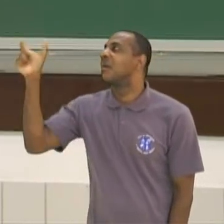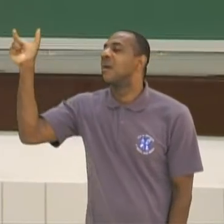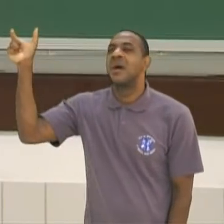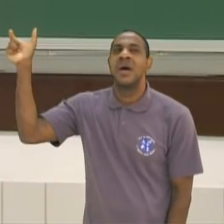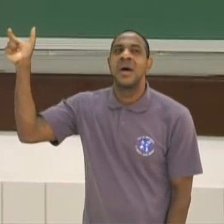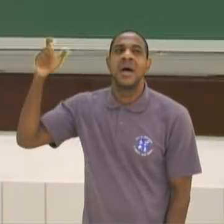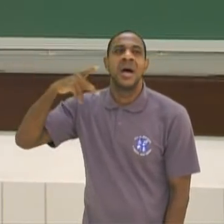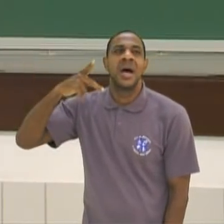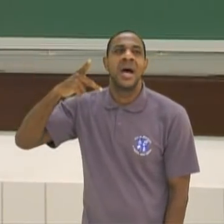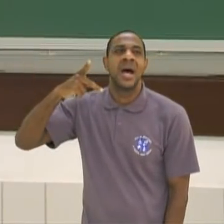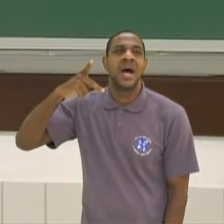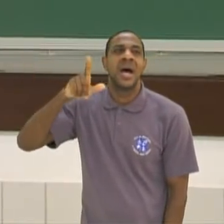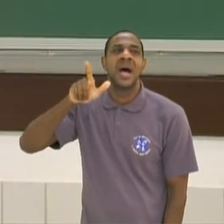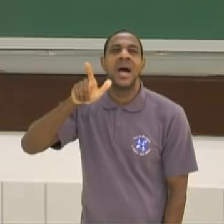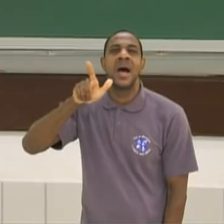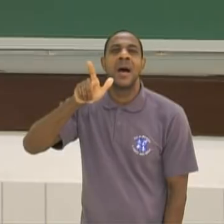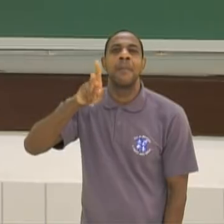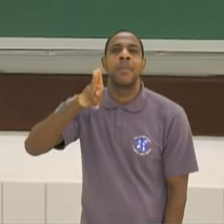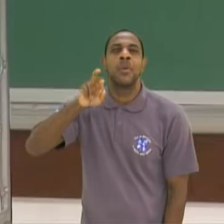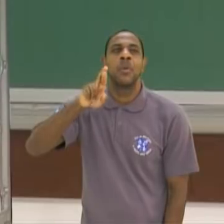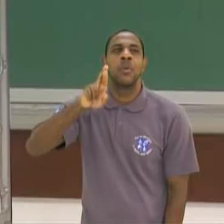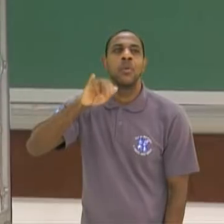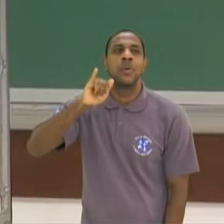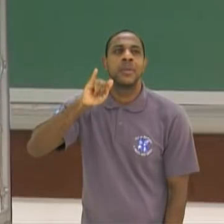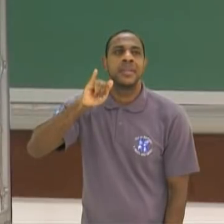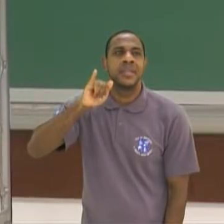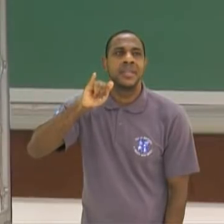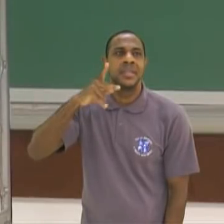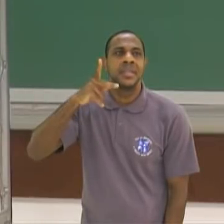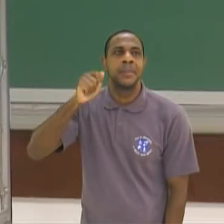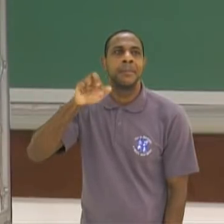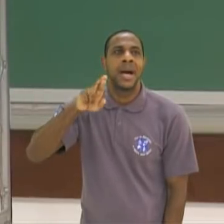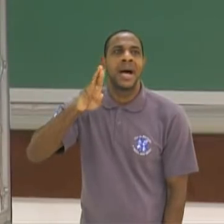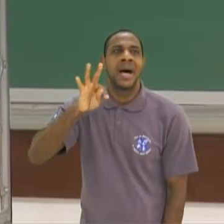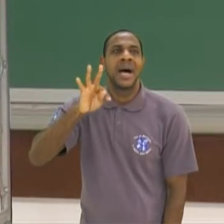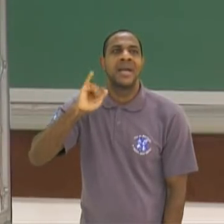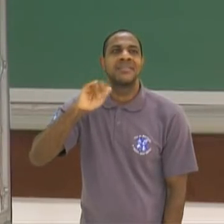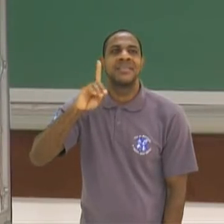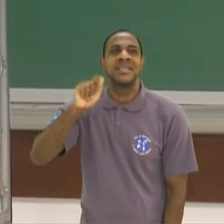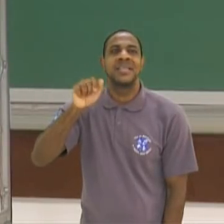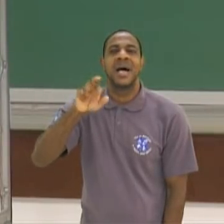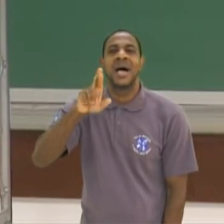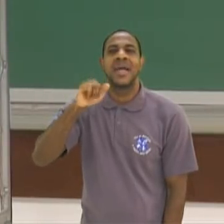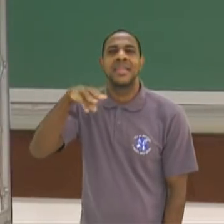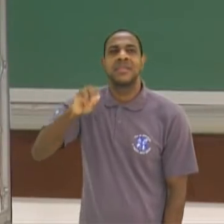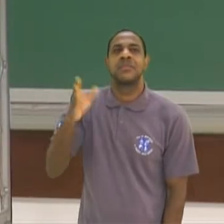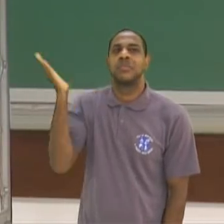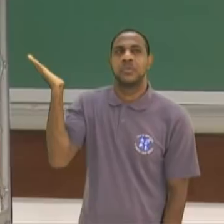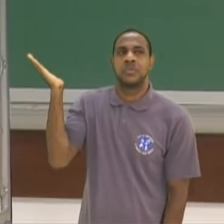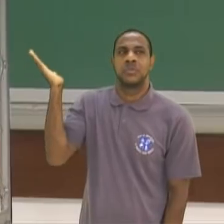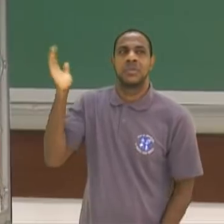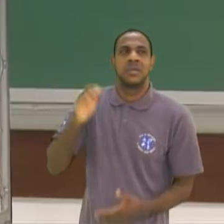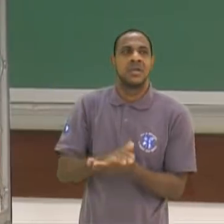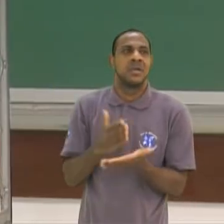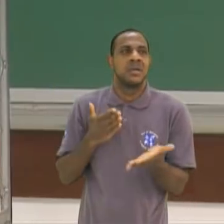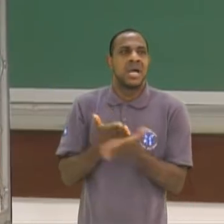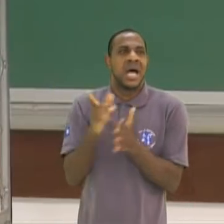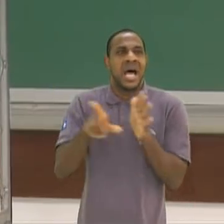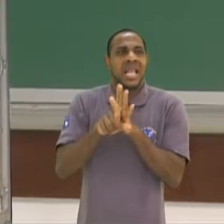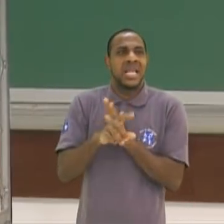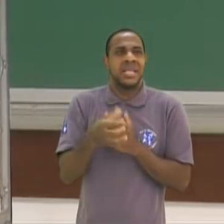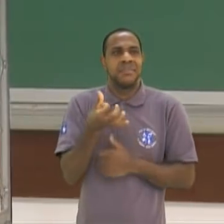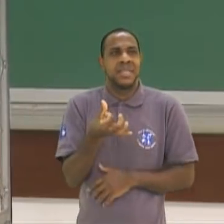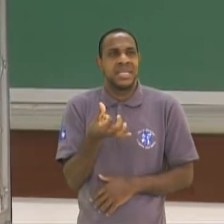Pluripartidarismo, que nós abrimos a aula falando, olha aí. No final de 79 foi aprovada a Lei 6767,